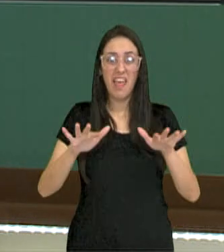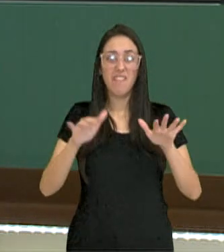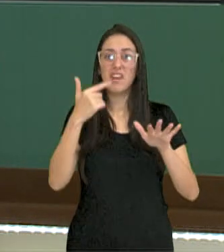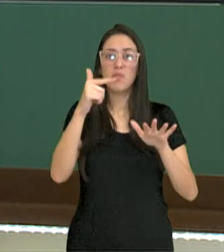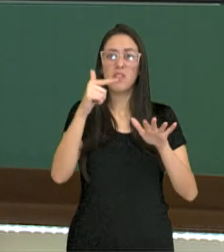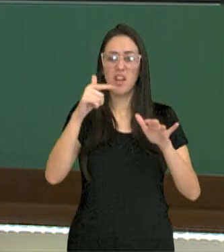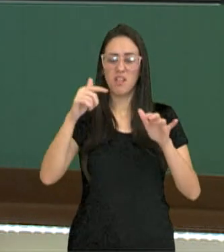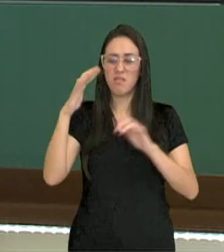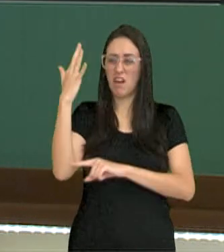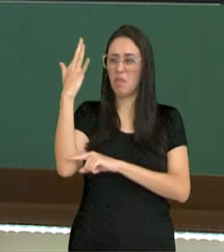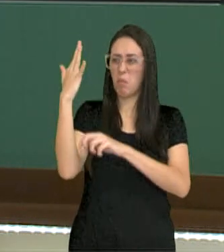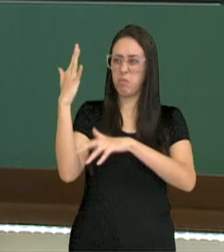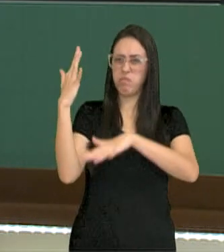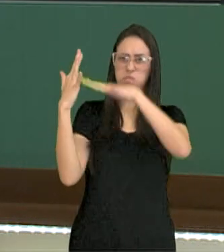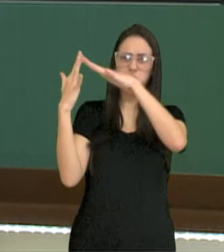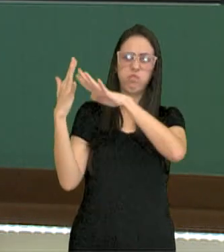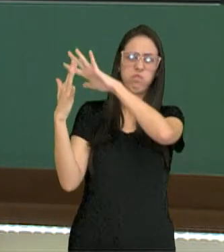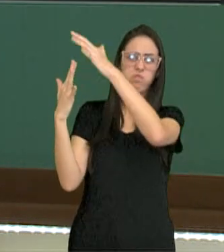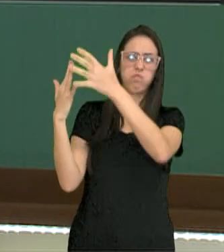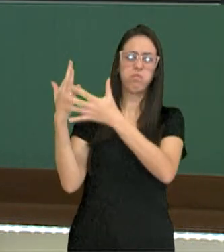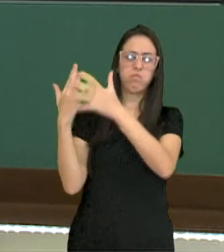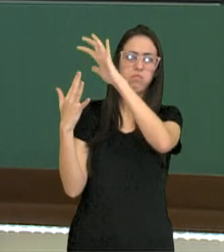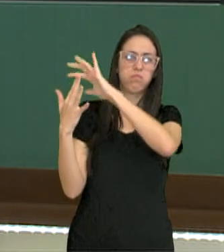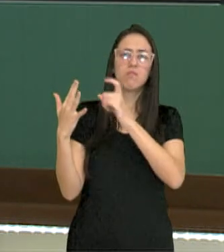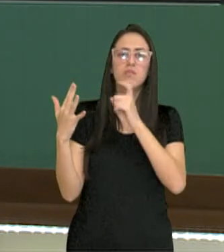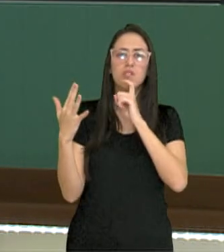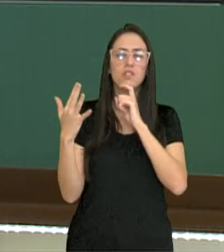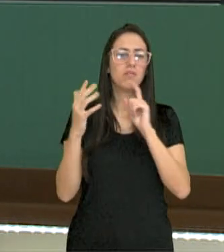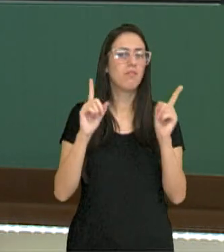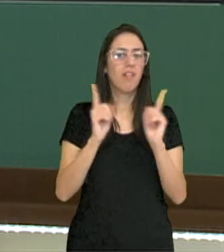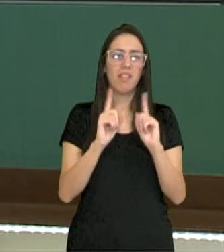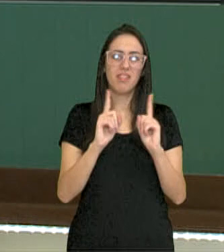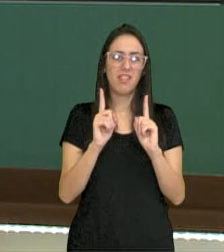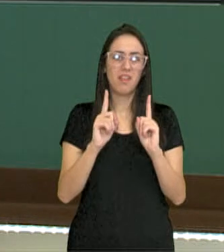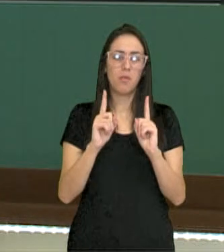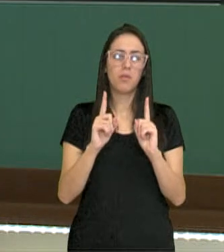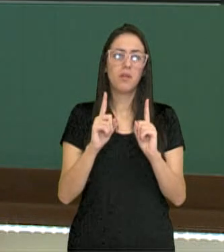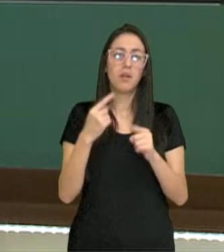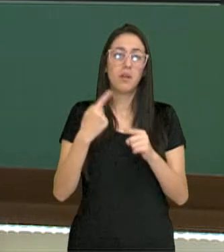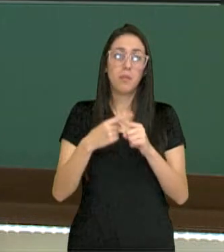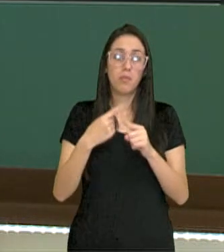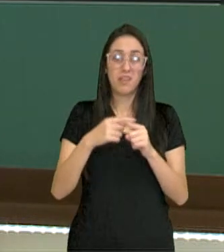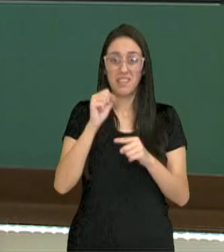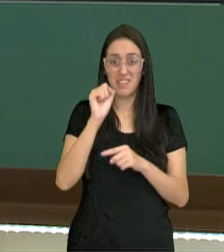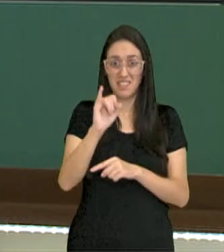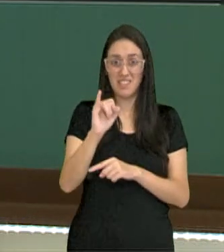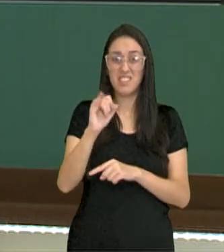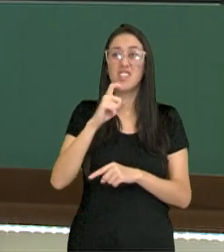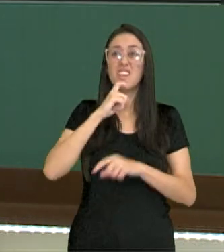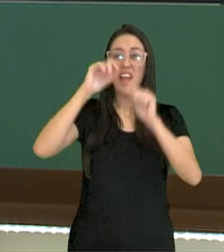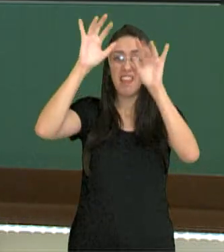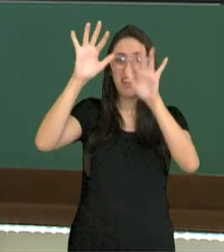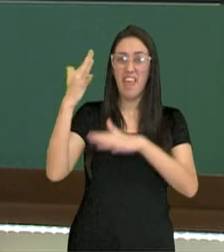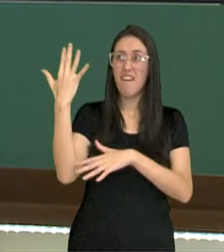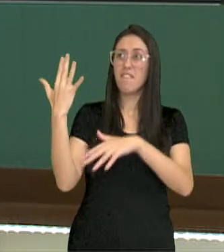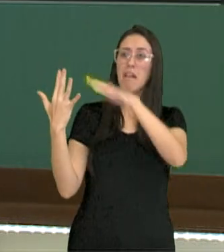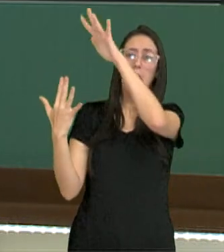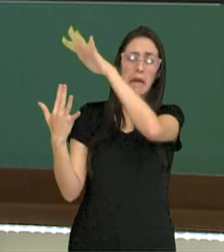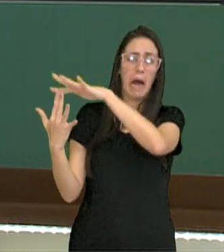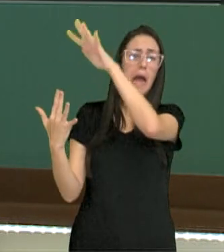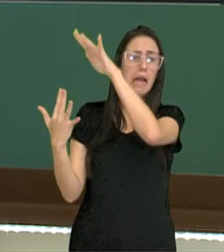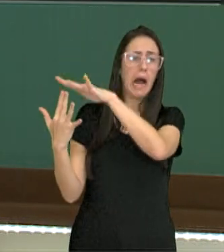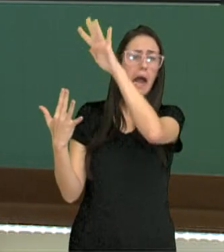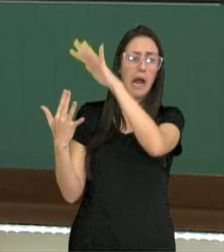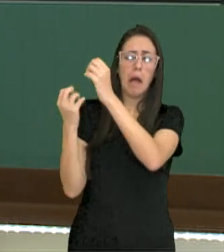E se ela for uma folha laminar, como uma folha de papel, o peso da neve pode quebrar e danificar essa folha. Então, com